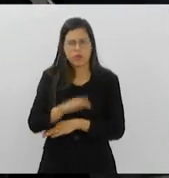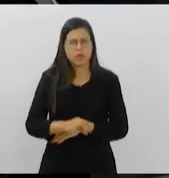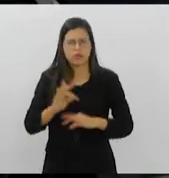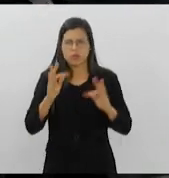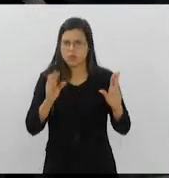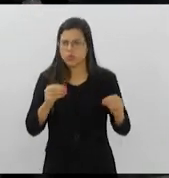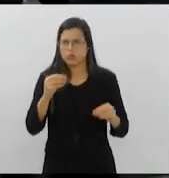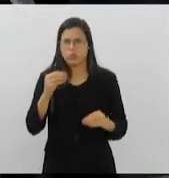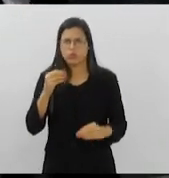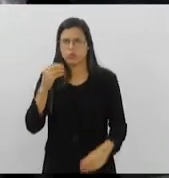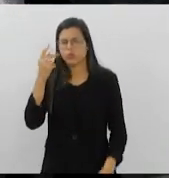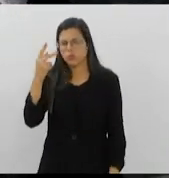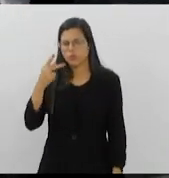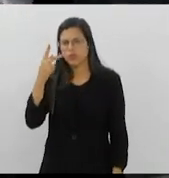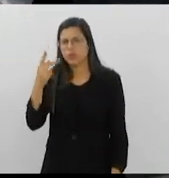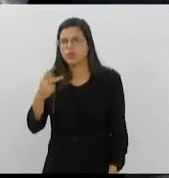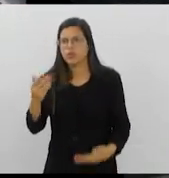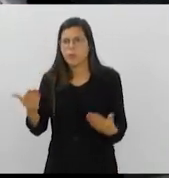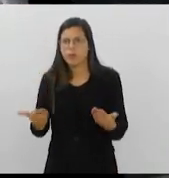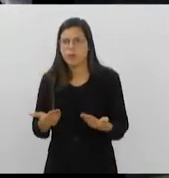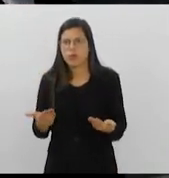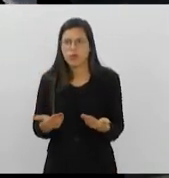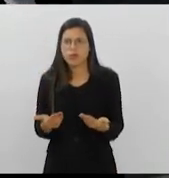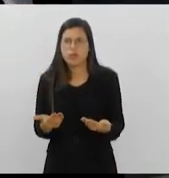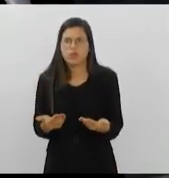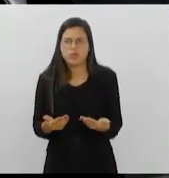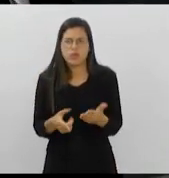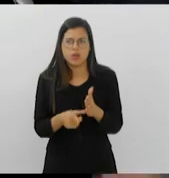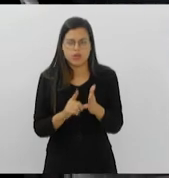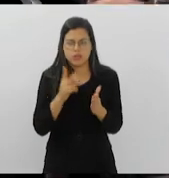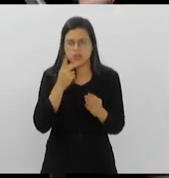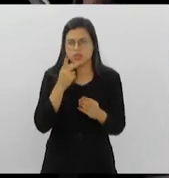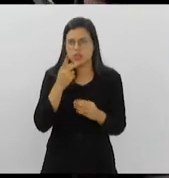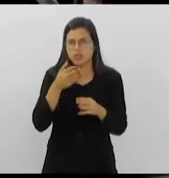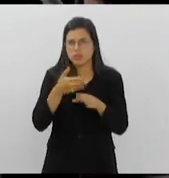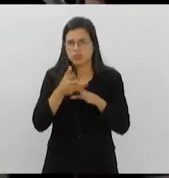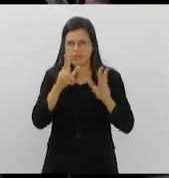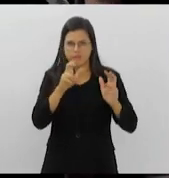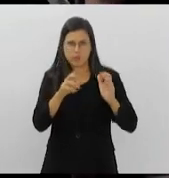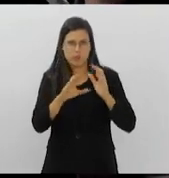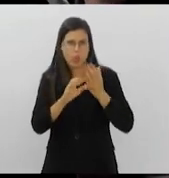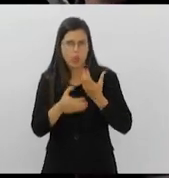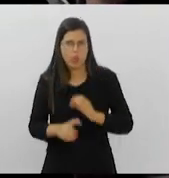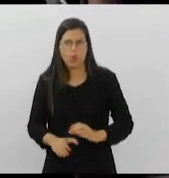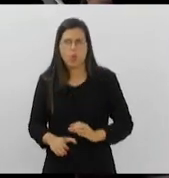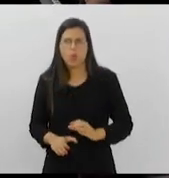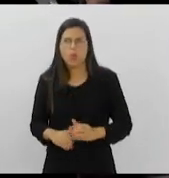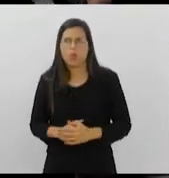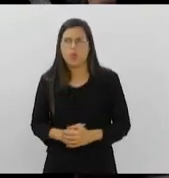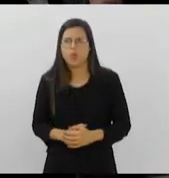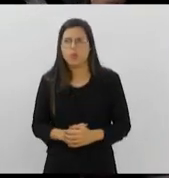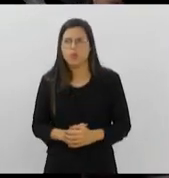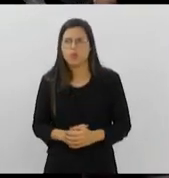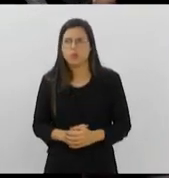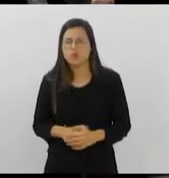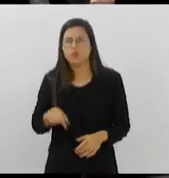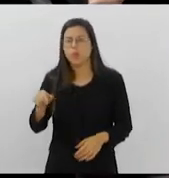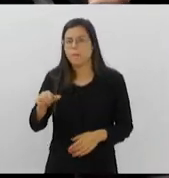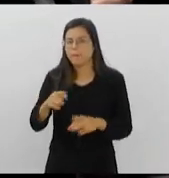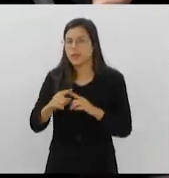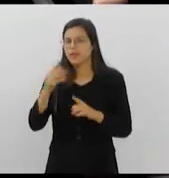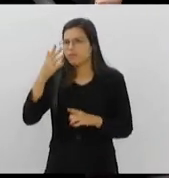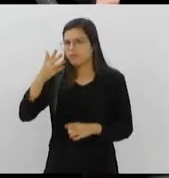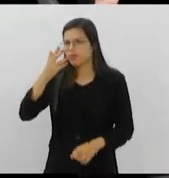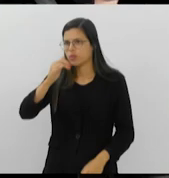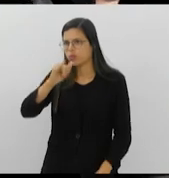no assunto do concurso, falar que as palavras dos deputados que me antecederam, inclusive a do deputado Jorge Felipe Neto,